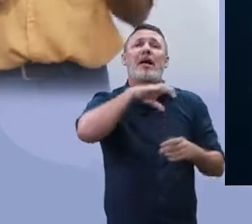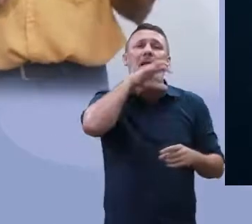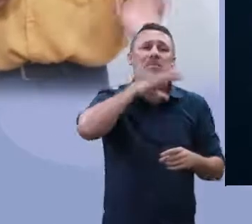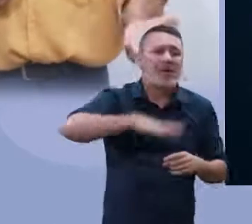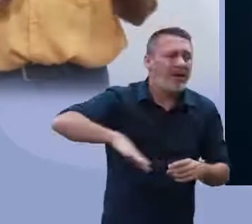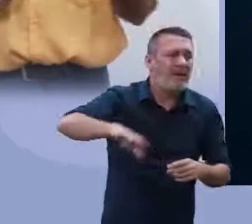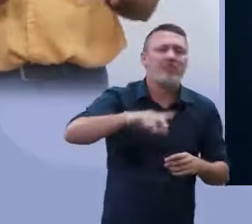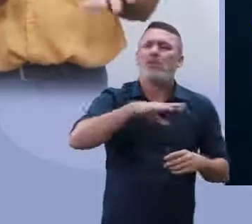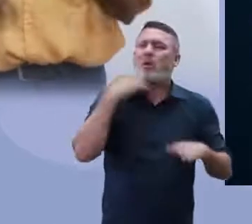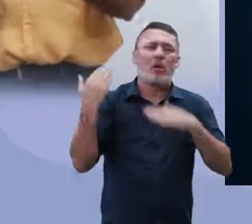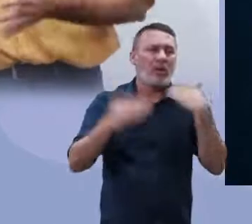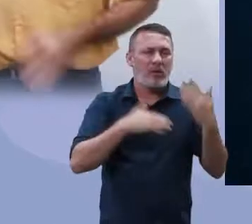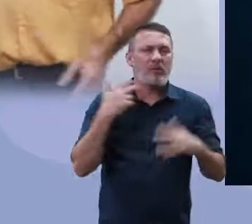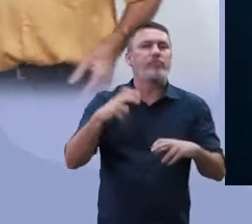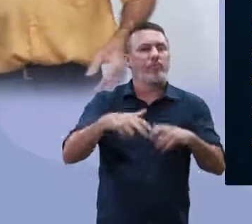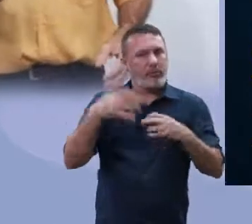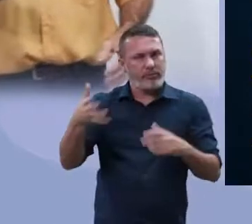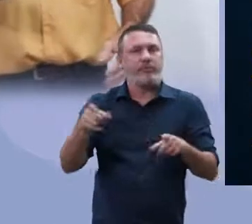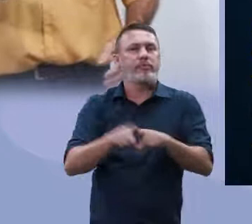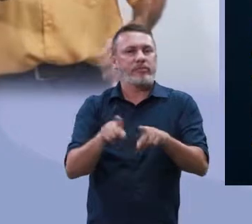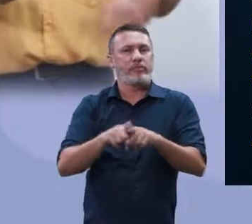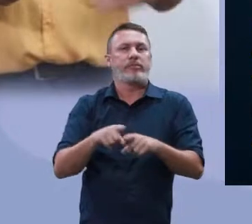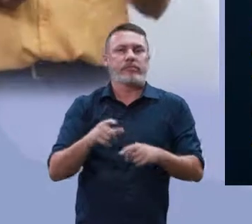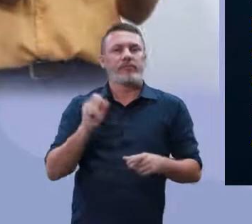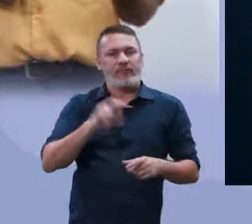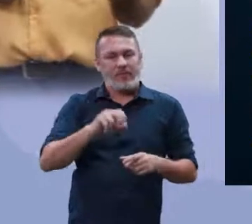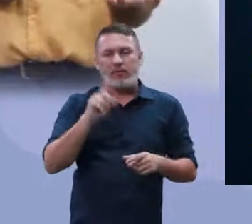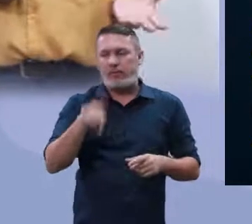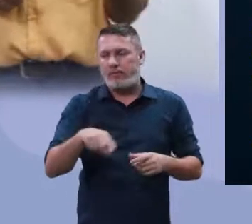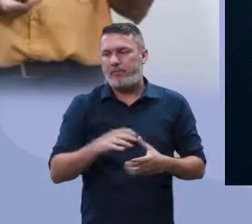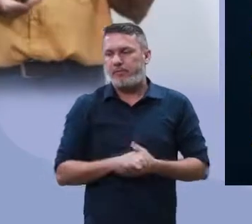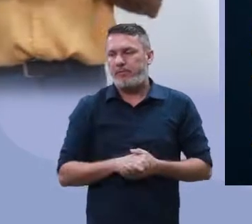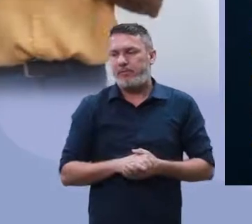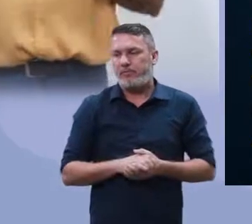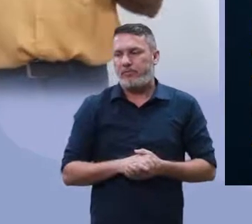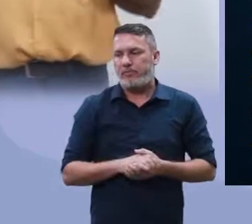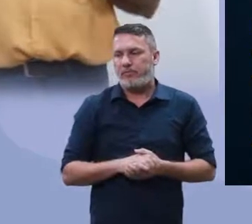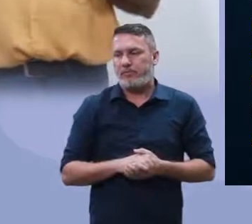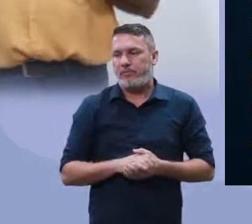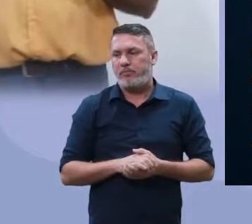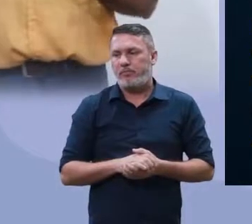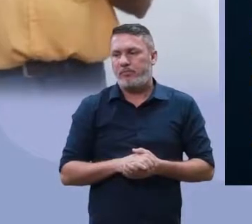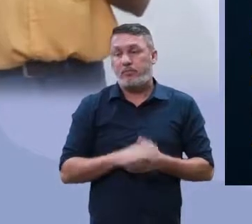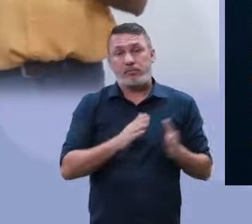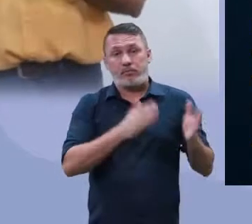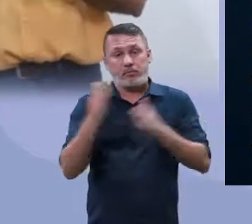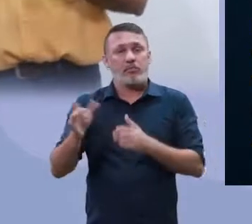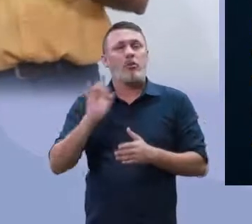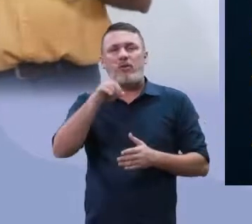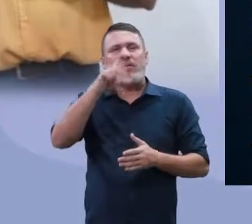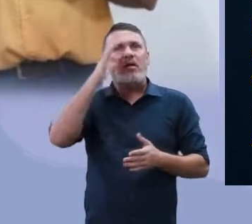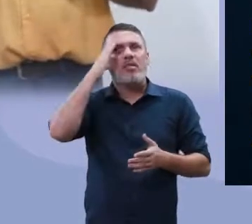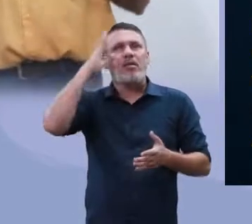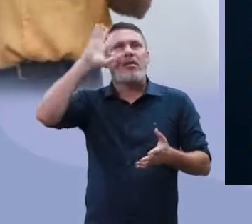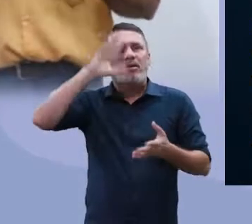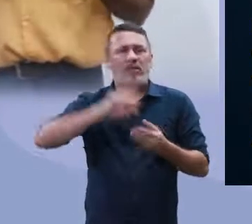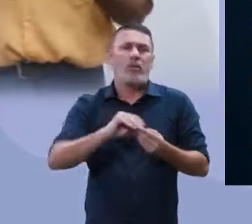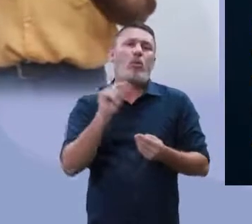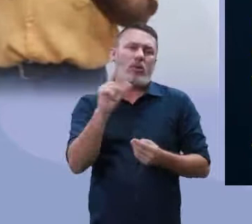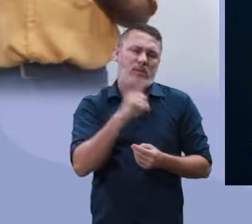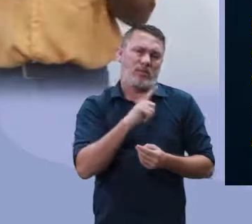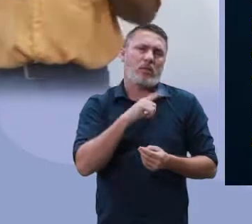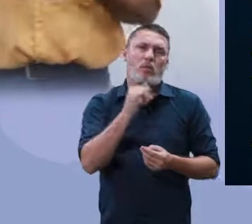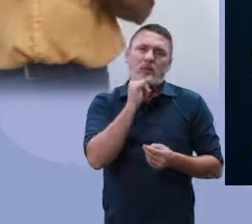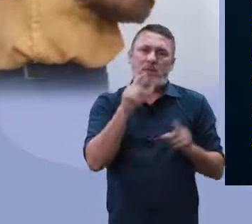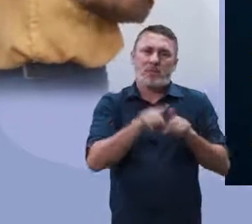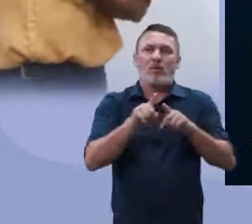nesses corpos hídricos que por elas são atingidos. E aí, só para a gente ter um entendimento, nós temos também,